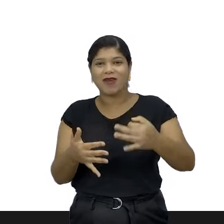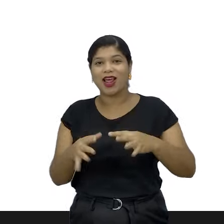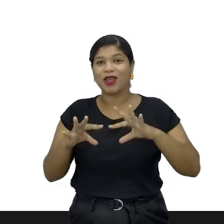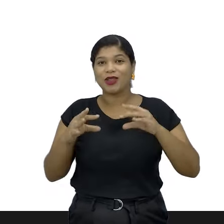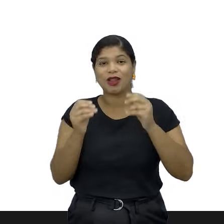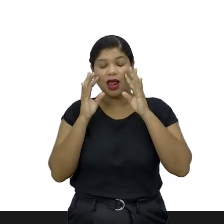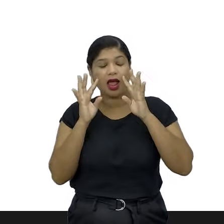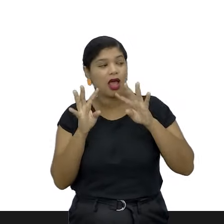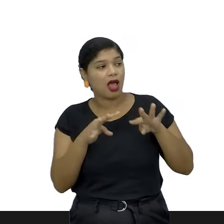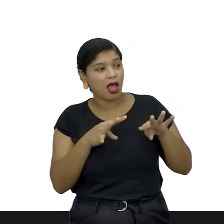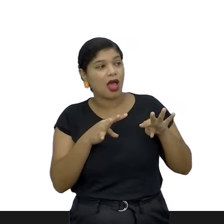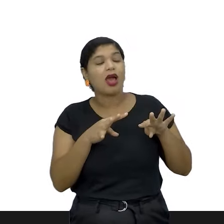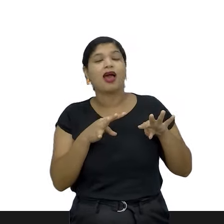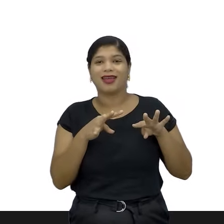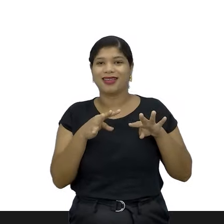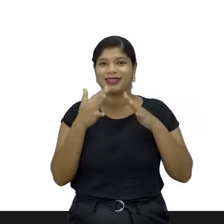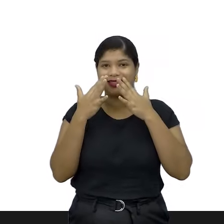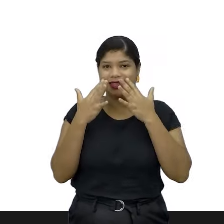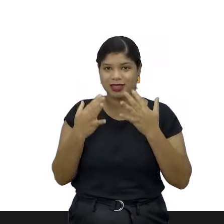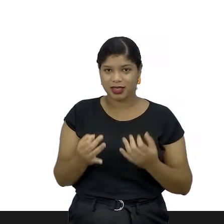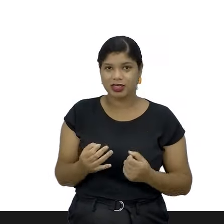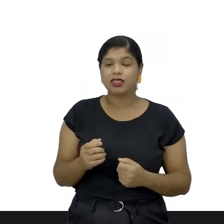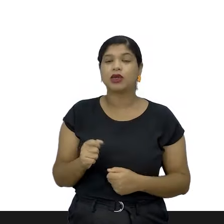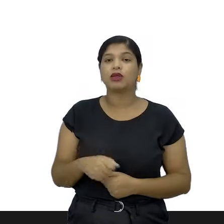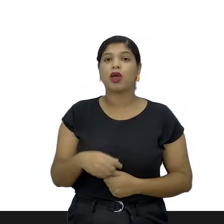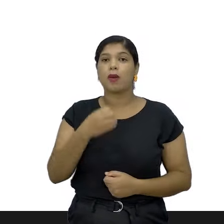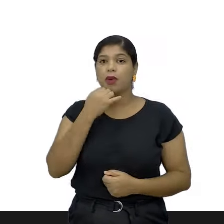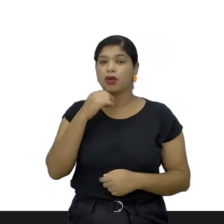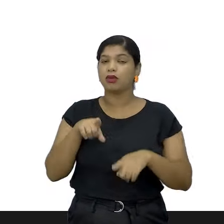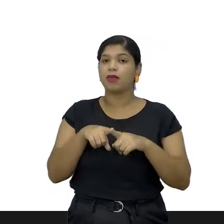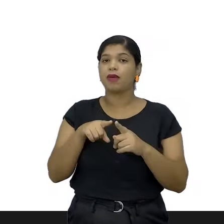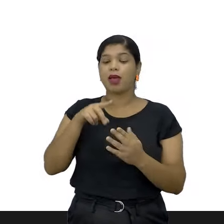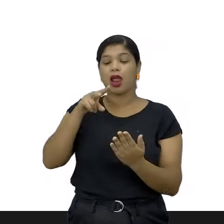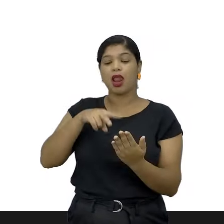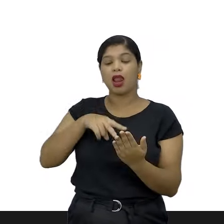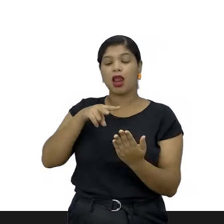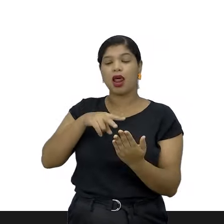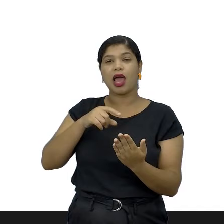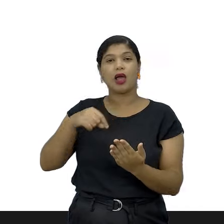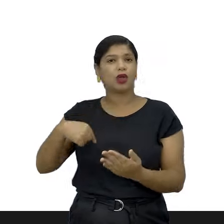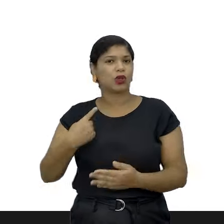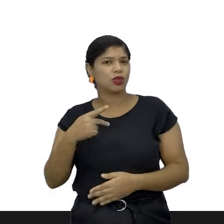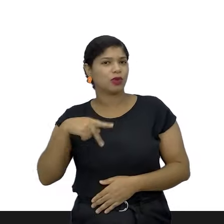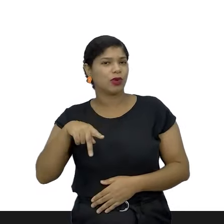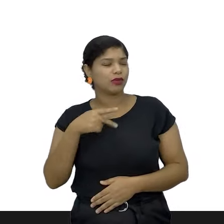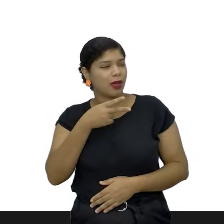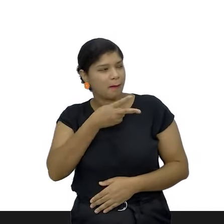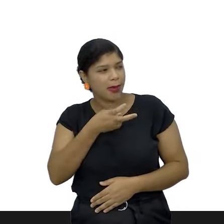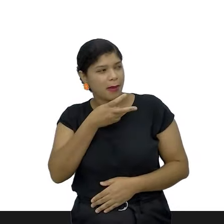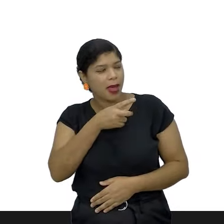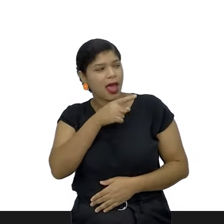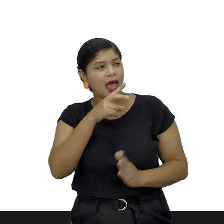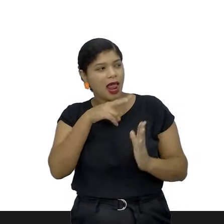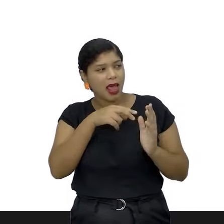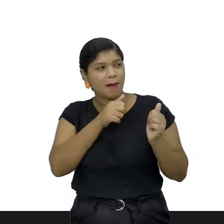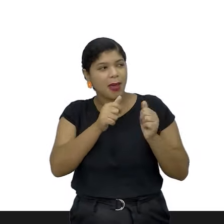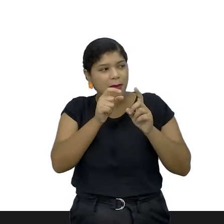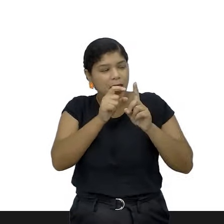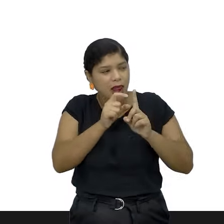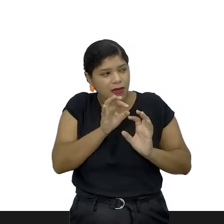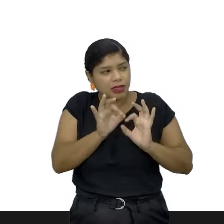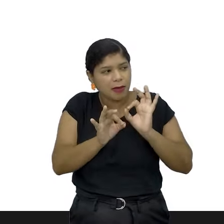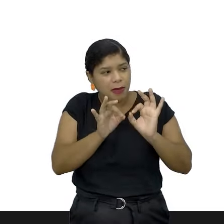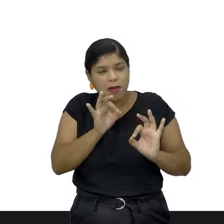essa fluência também dos estudantes, né, na leitura da receita trazida por eles. E na atividade 2, cada